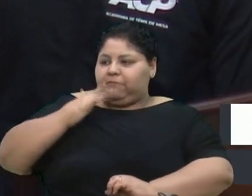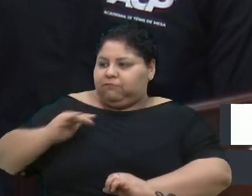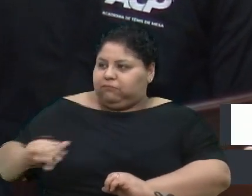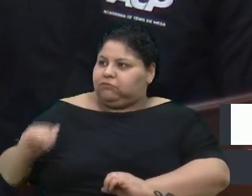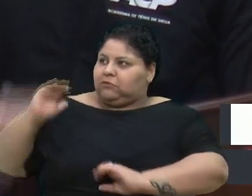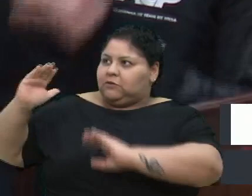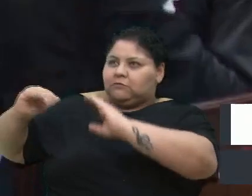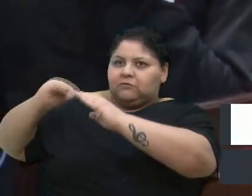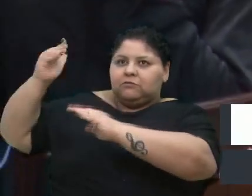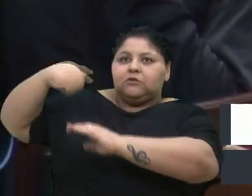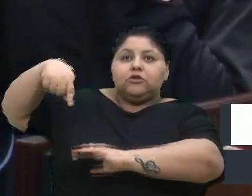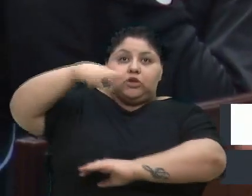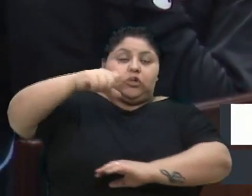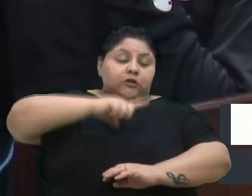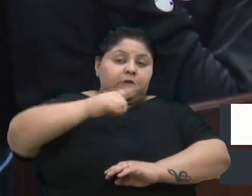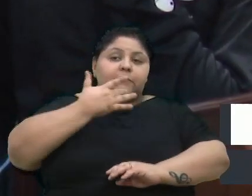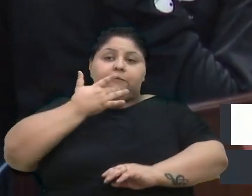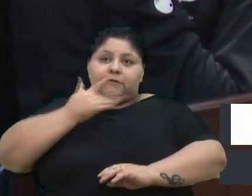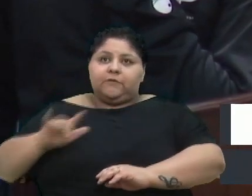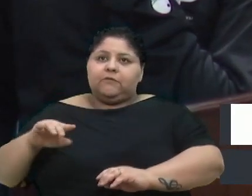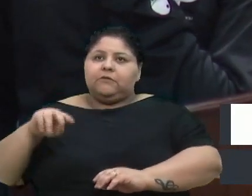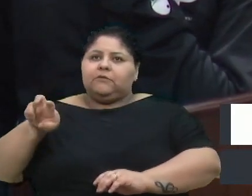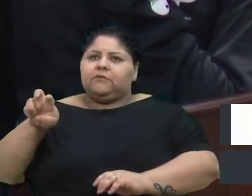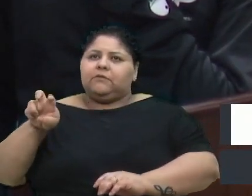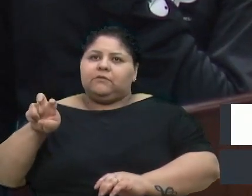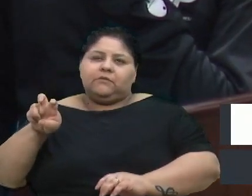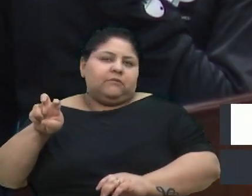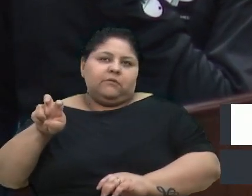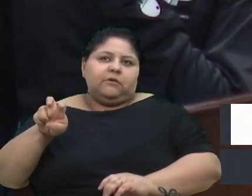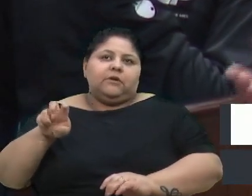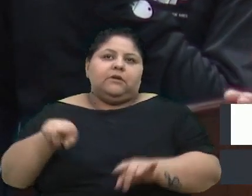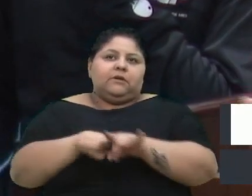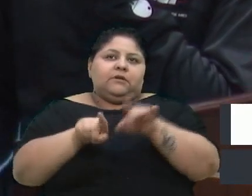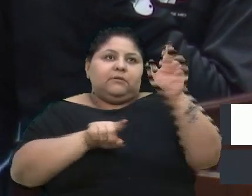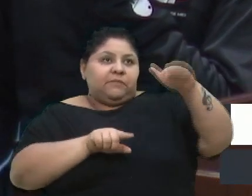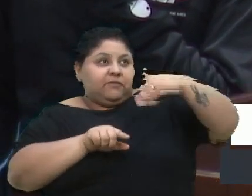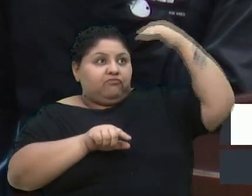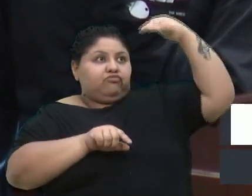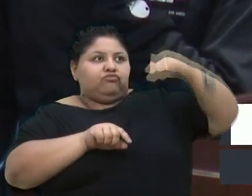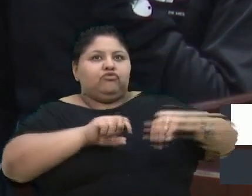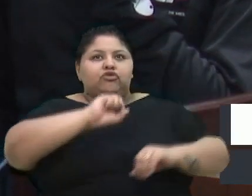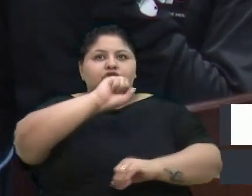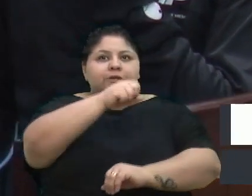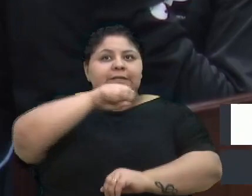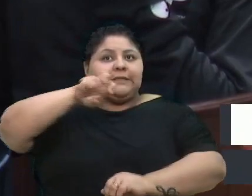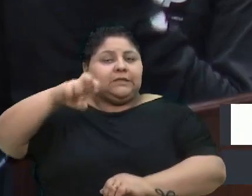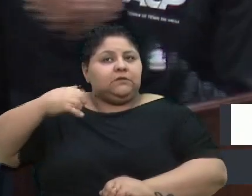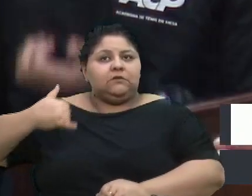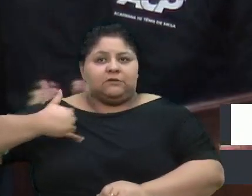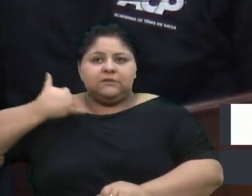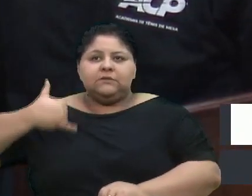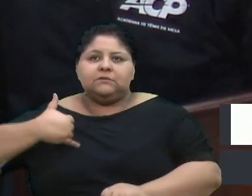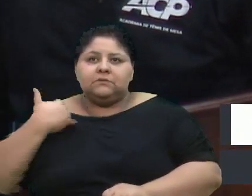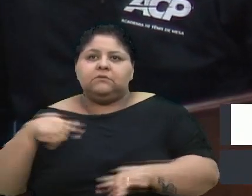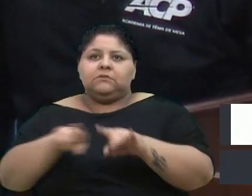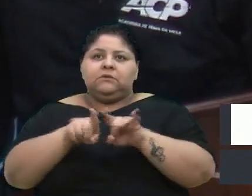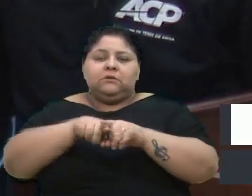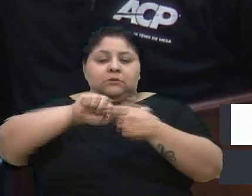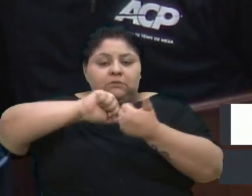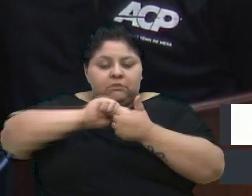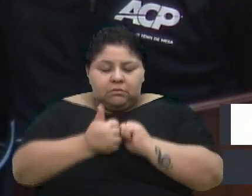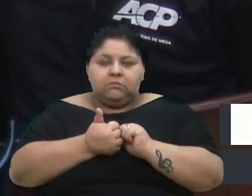Nós temos crianças de 5 anos, nós temos adultos de 85 anos. Também o esporte, o tênis de mesa,